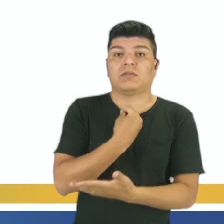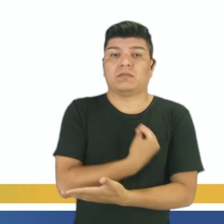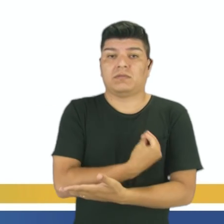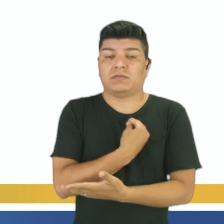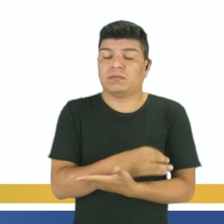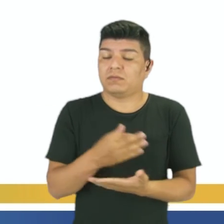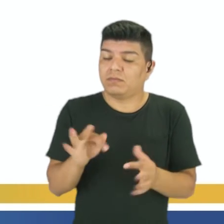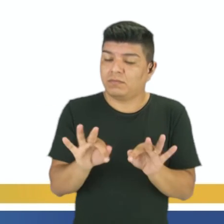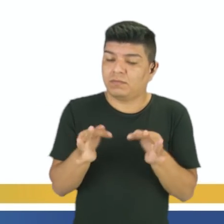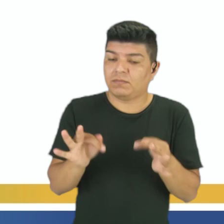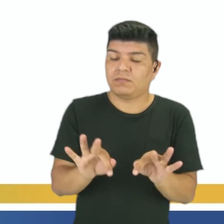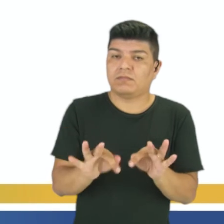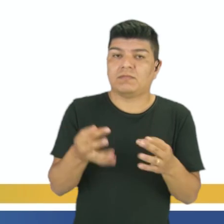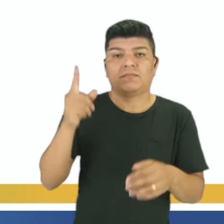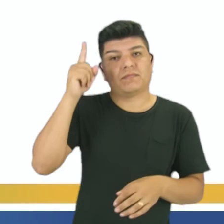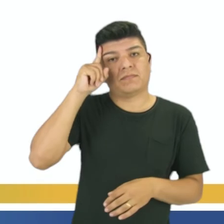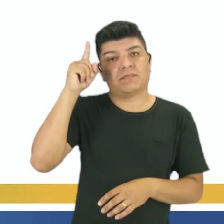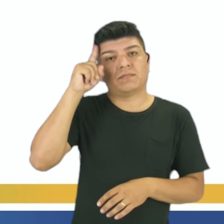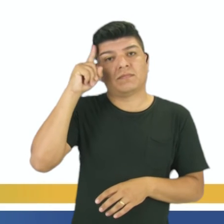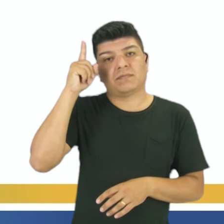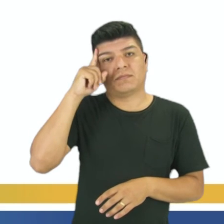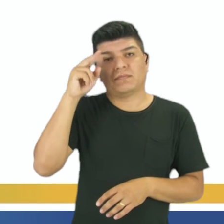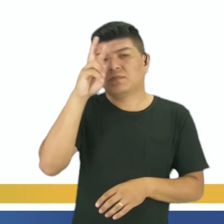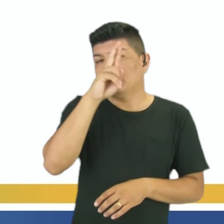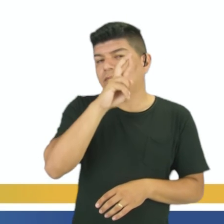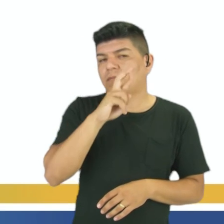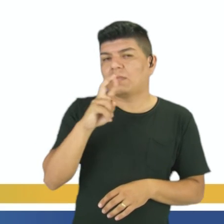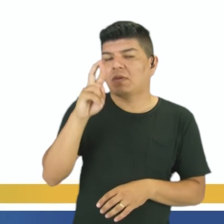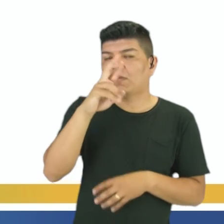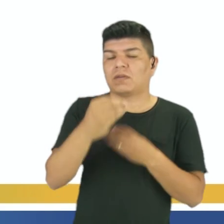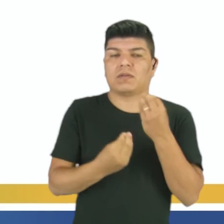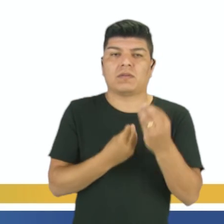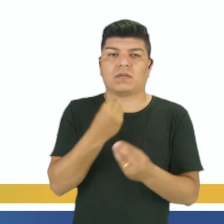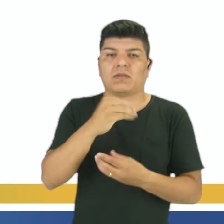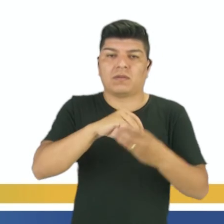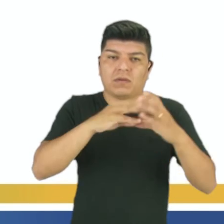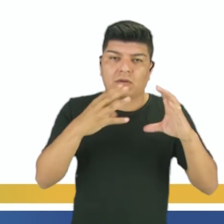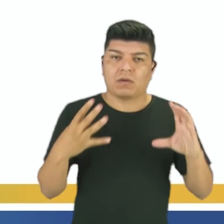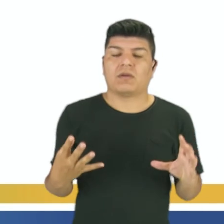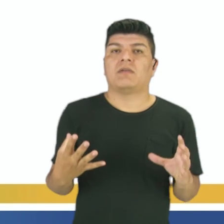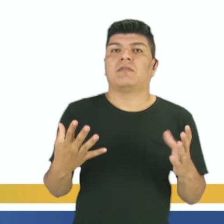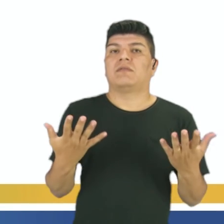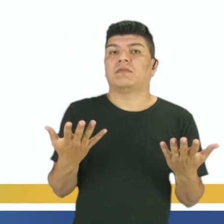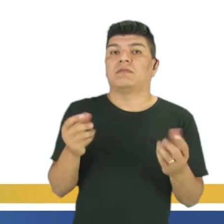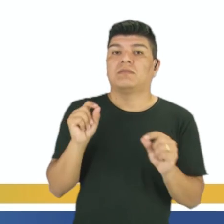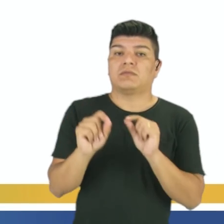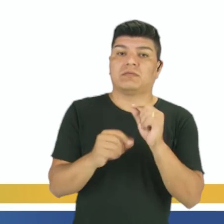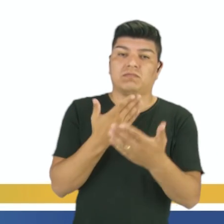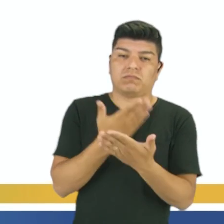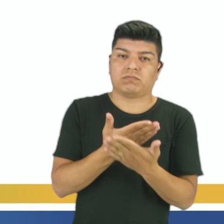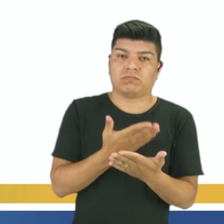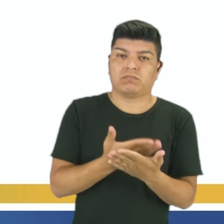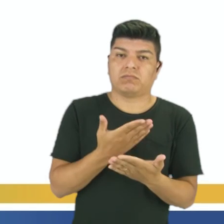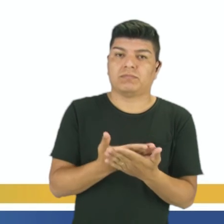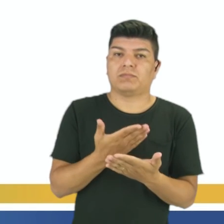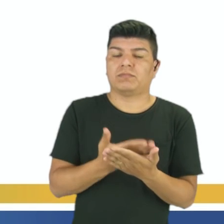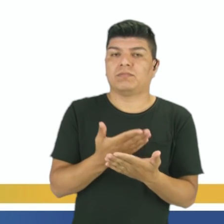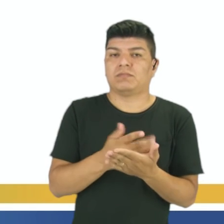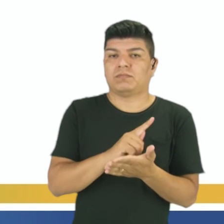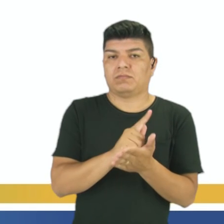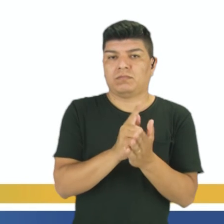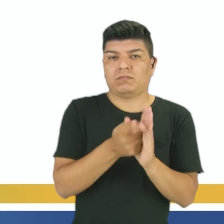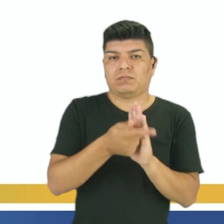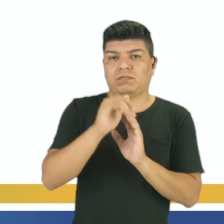vida simples e diária e observando como características ali estudadas do nosso